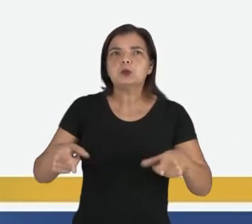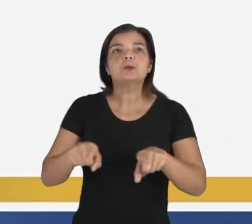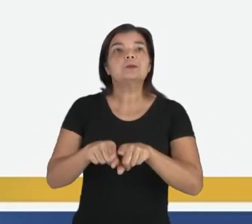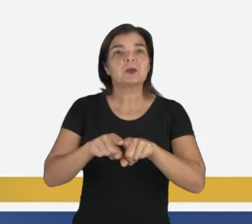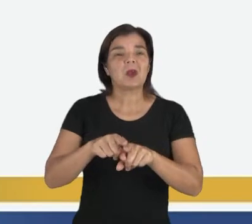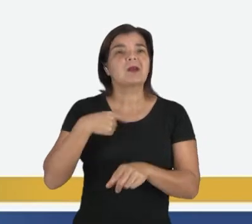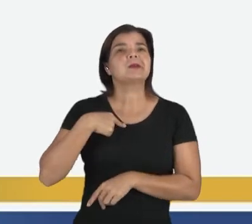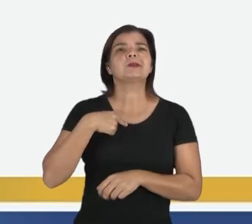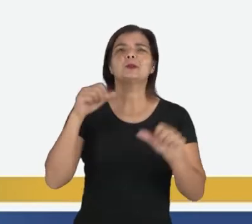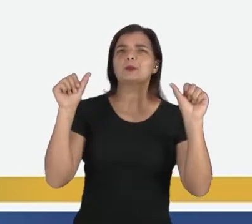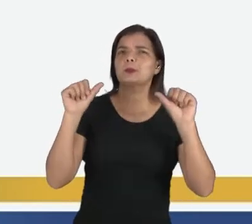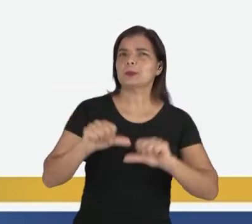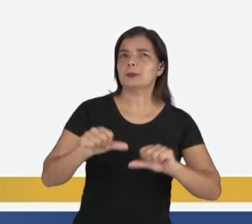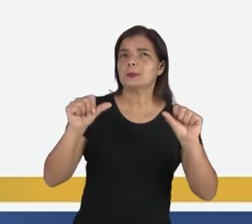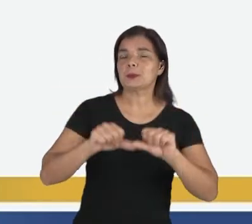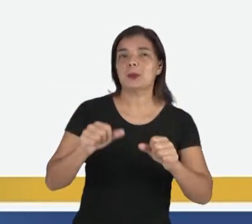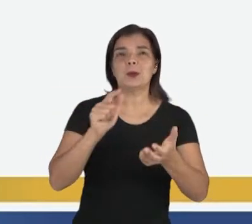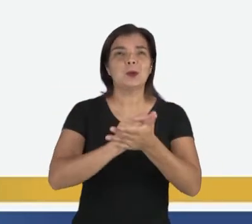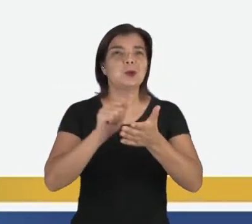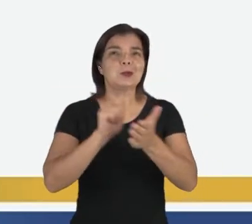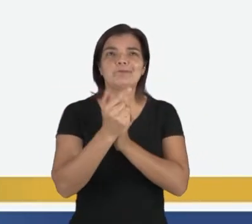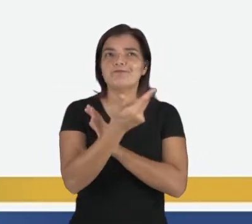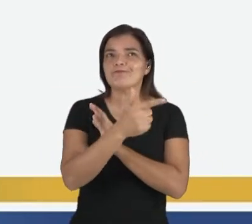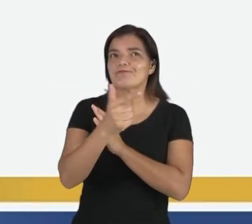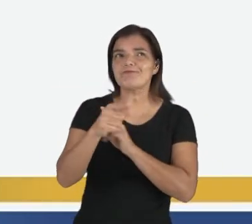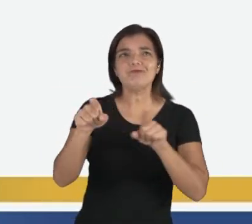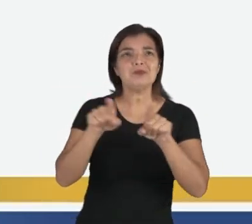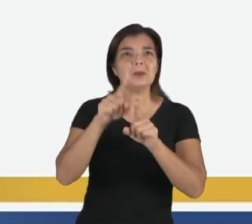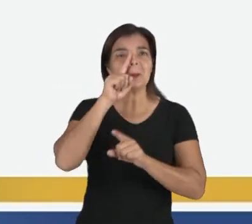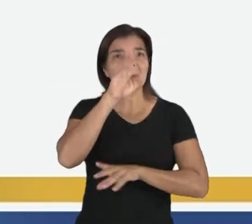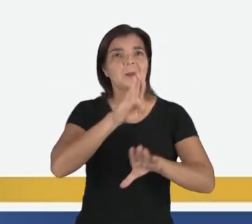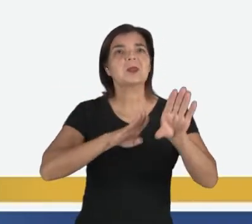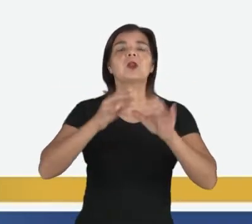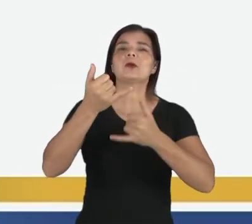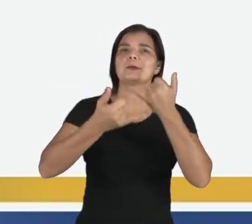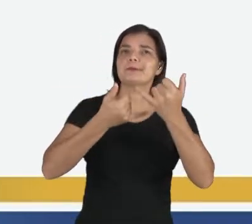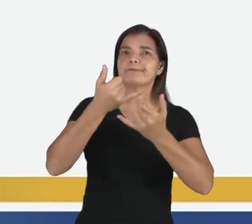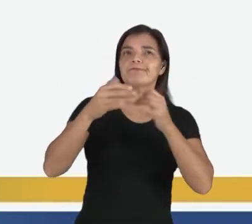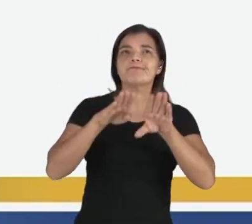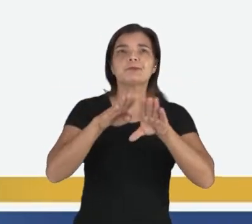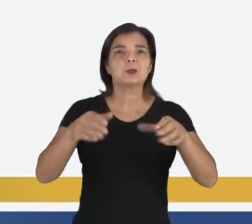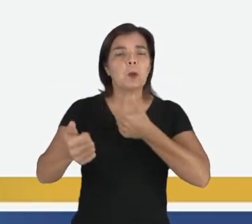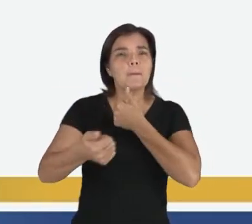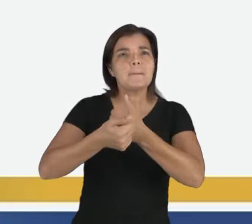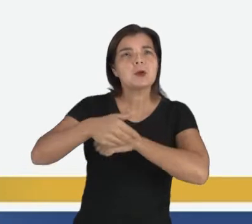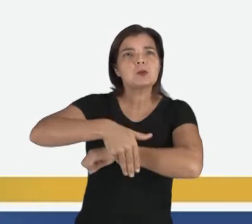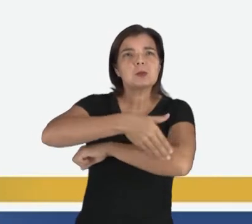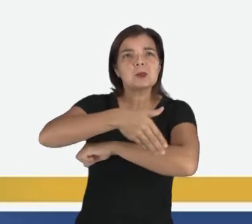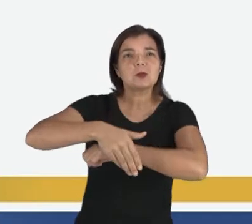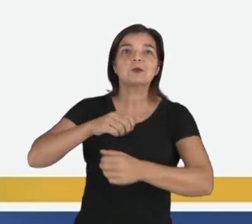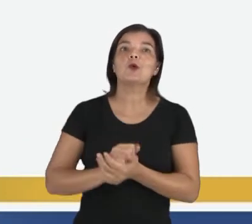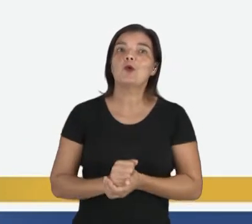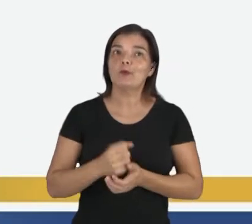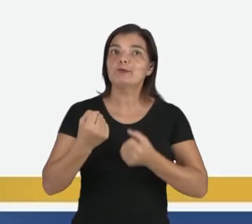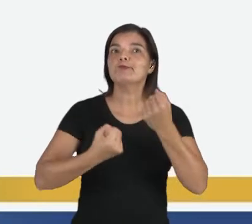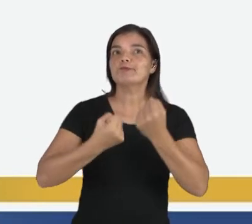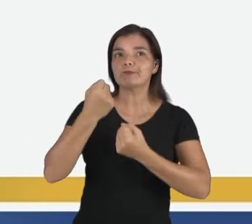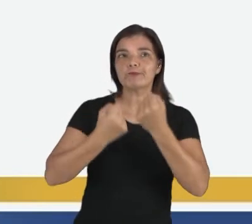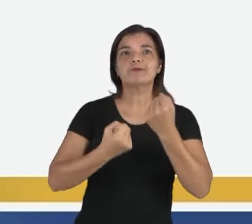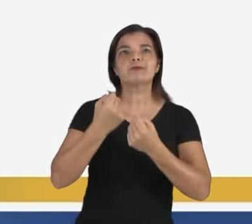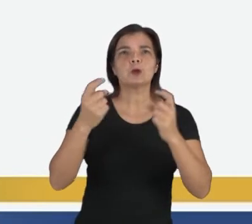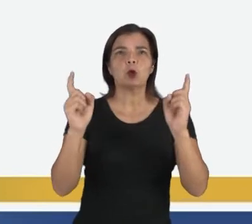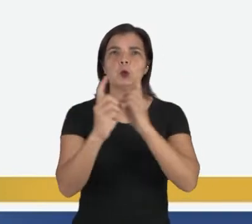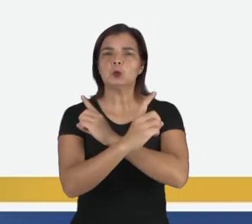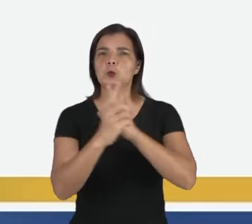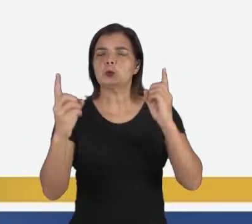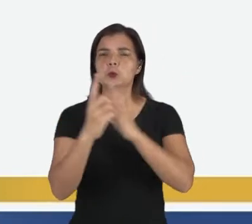chão. Além das péssimas condições de higiene, elas correm risco ao brincarem numa área tão próxima à rua, onde os